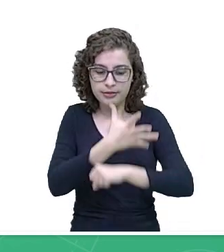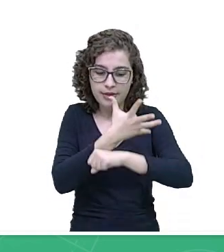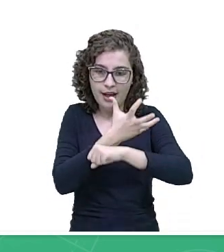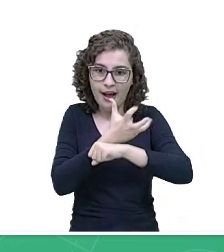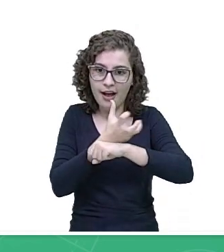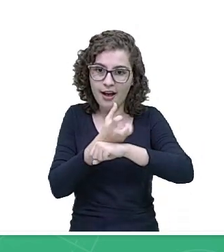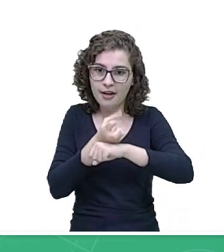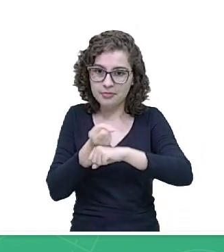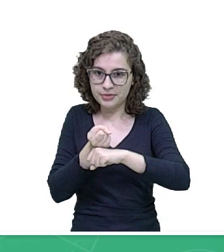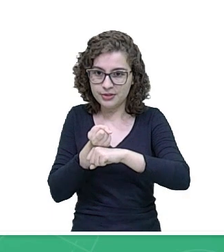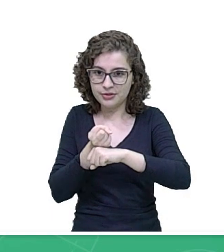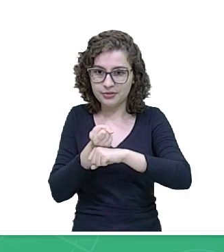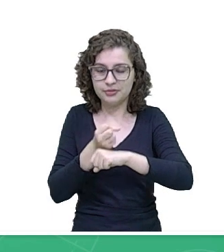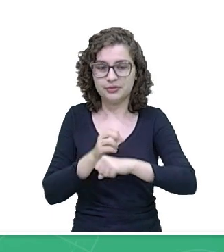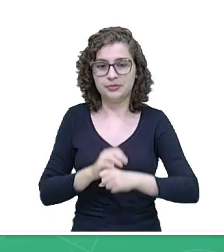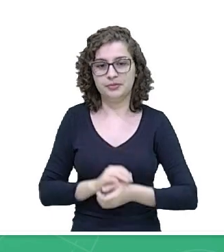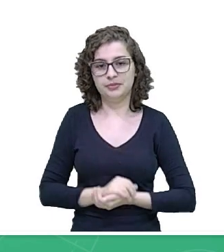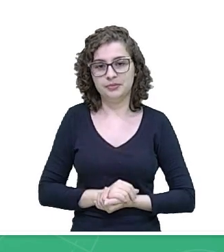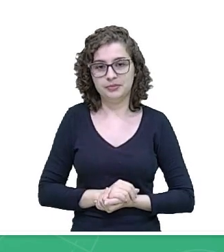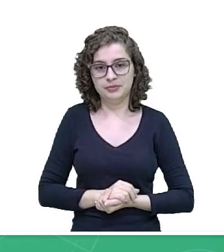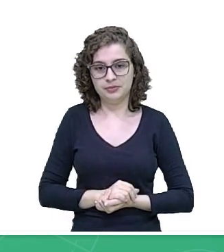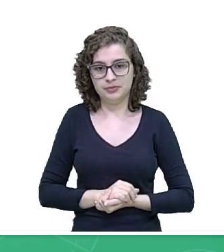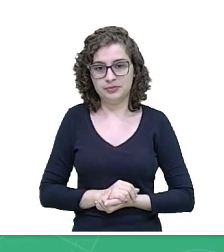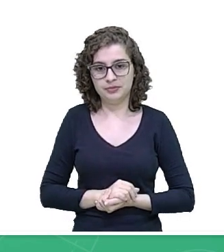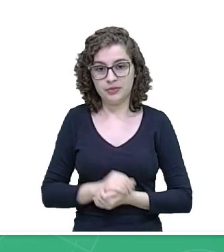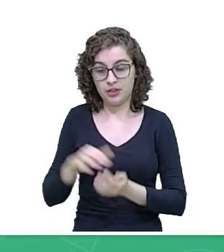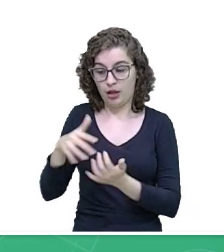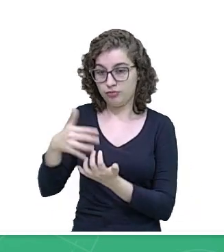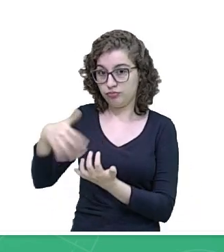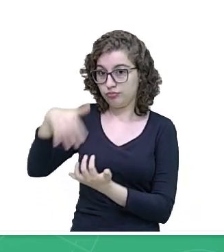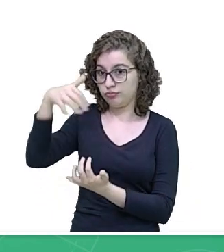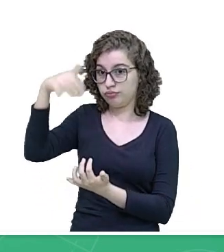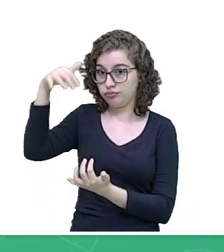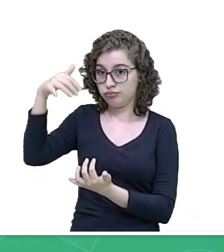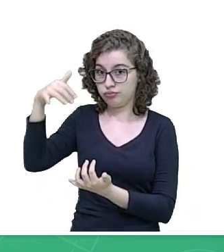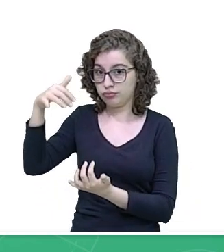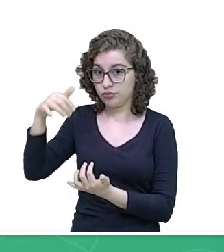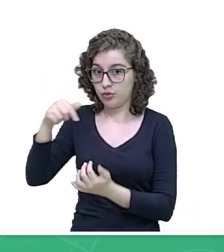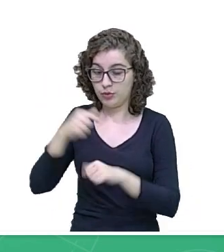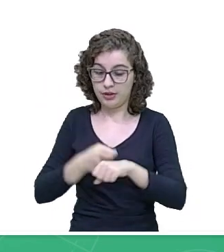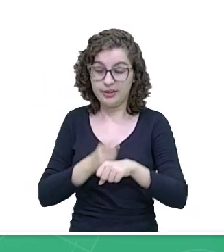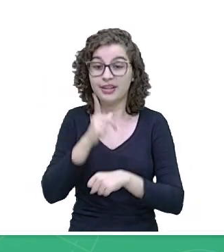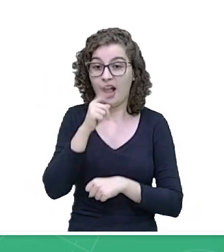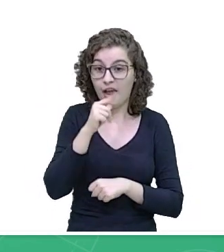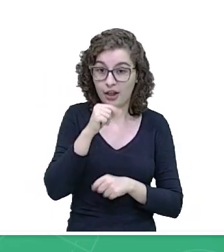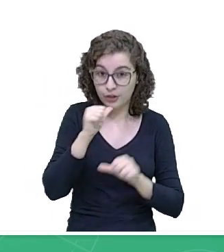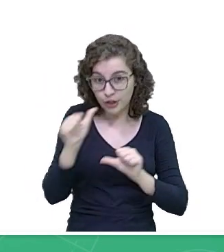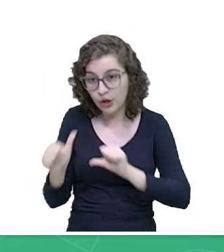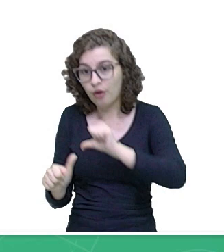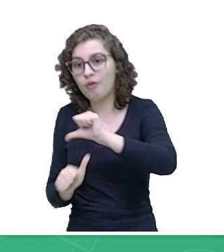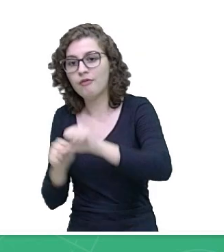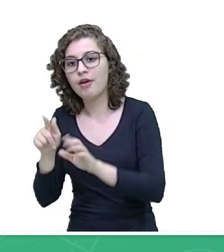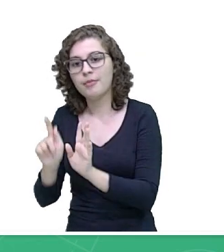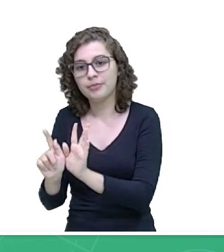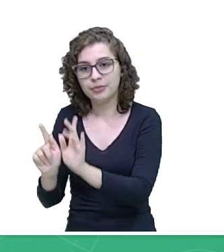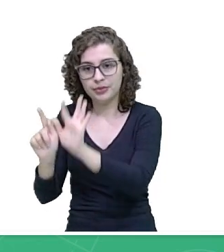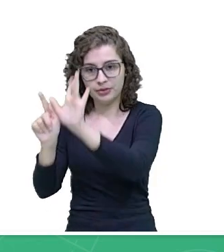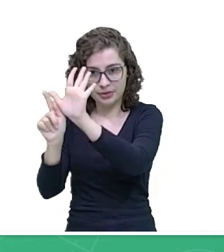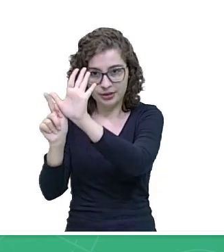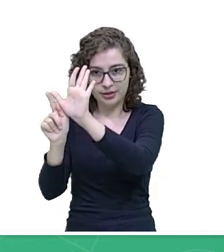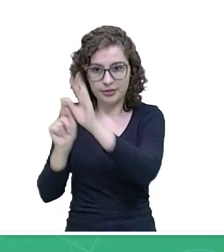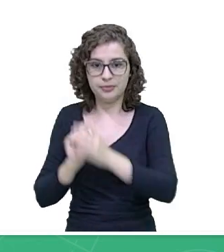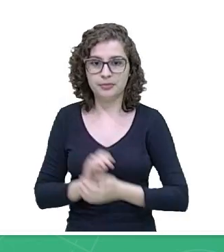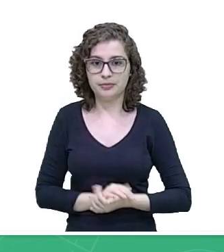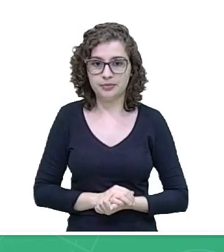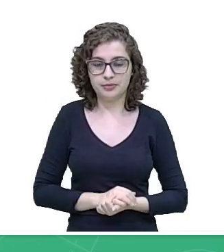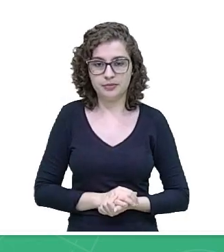do ambiente. E a evaporação é a passagem do líquido para o gasoso. Se temos